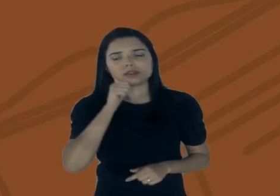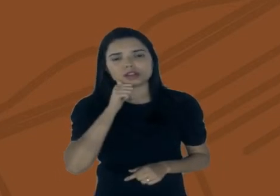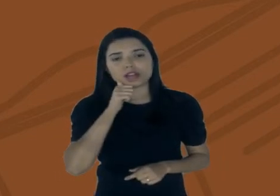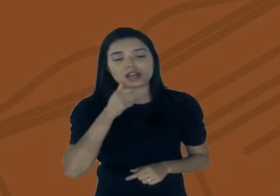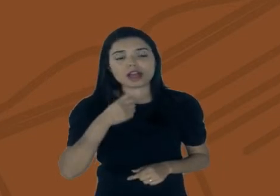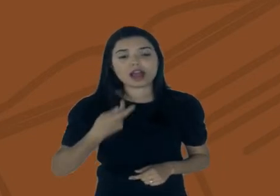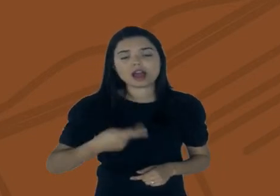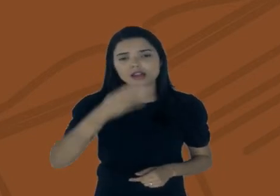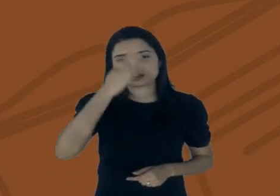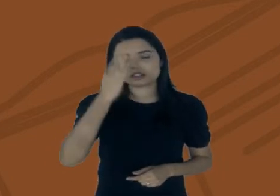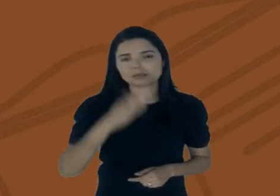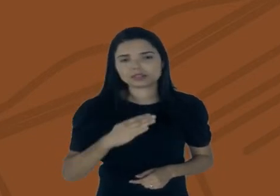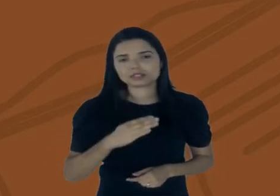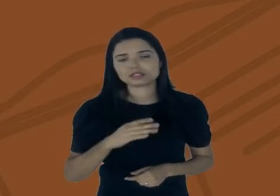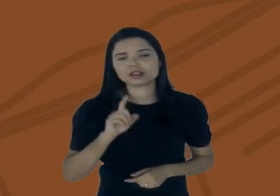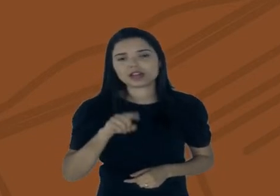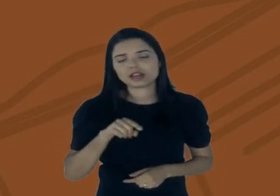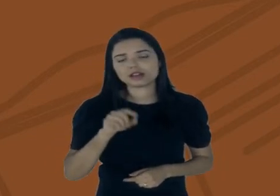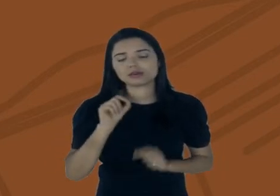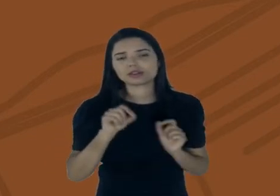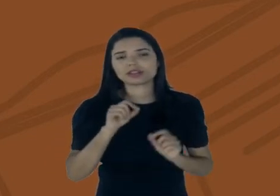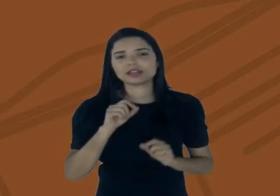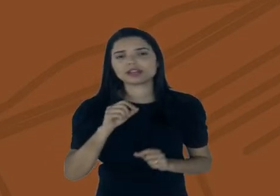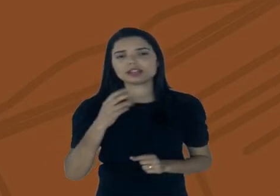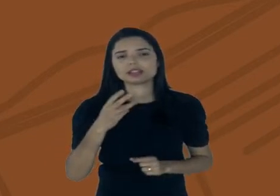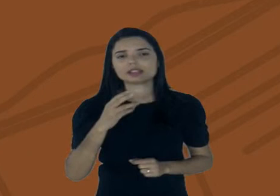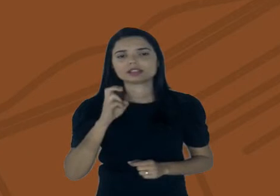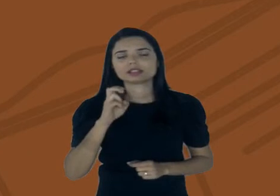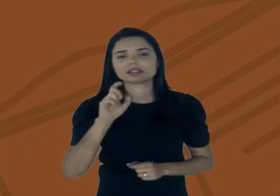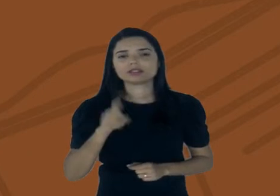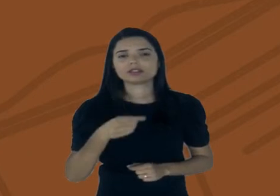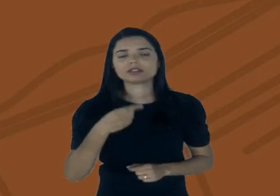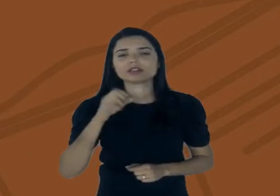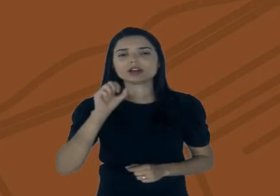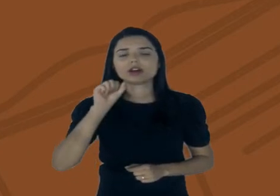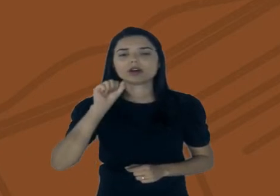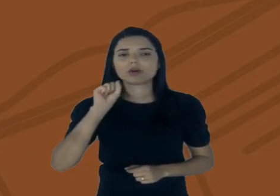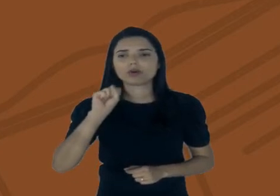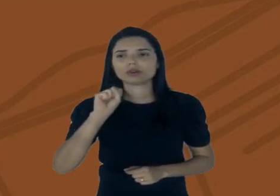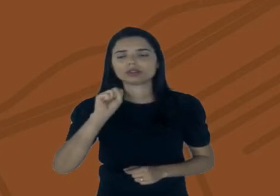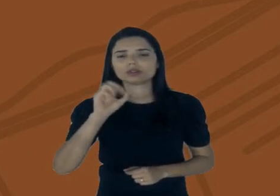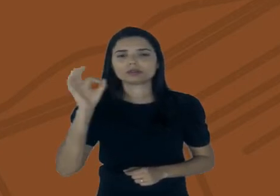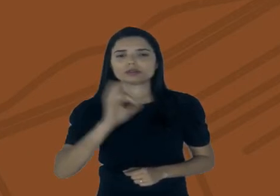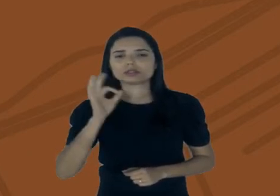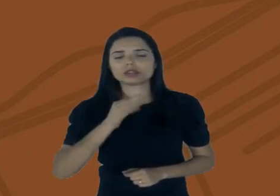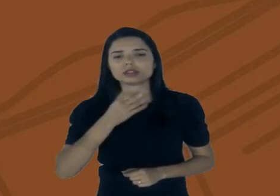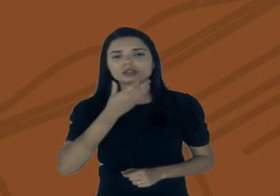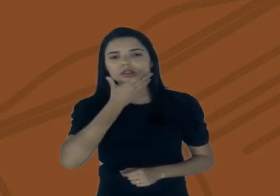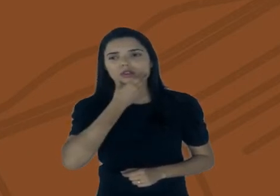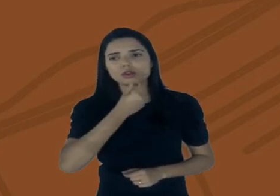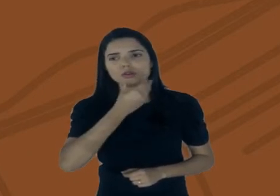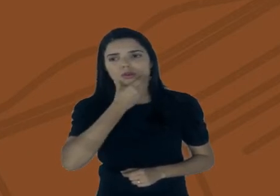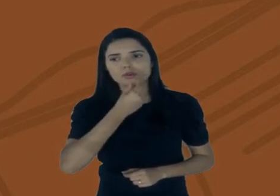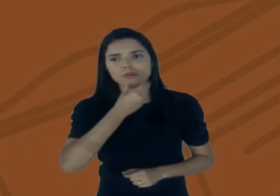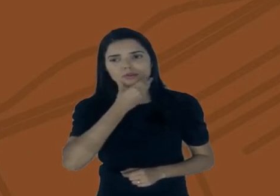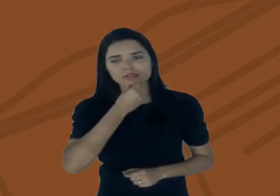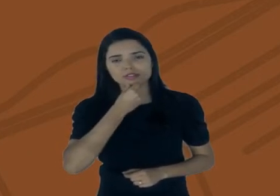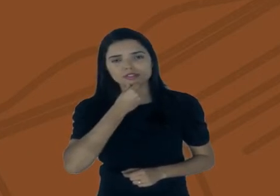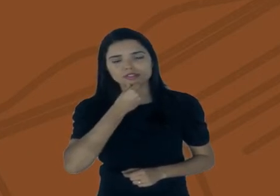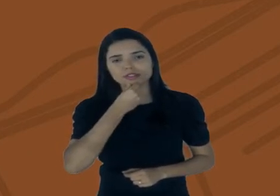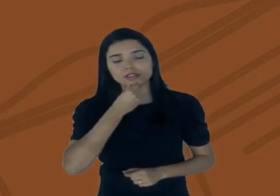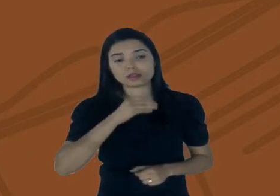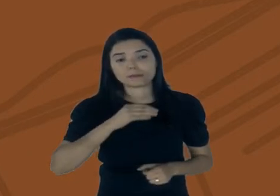prevalência é de 35,8% nos homens e em mulheres 30%. Então, essa doença é mais prevalente